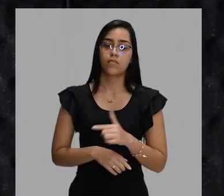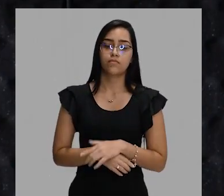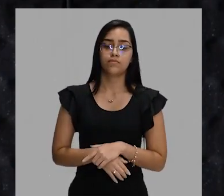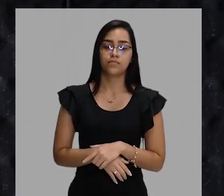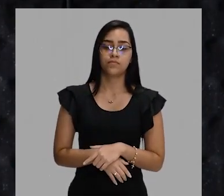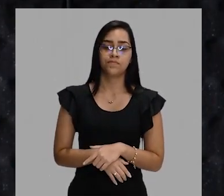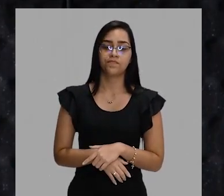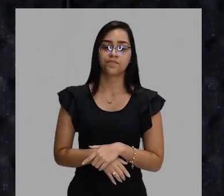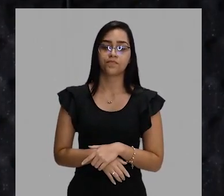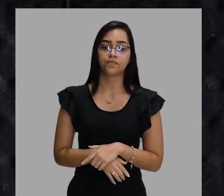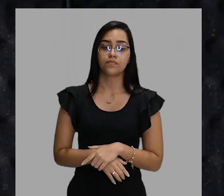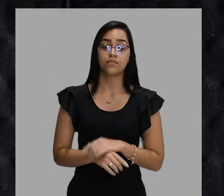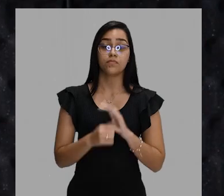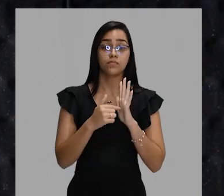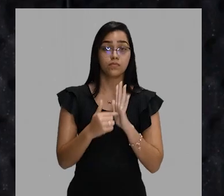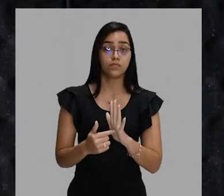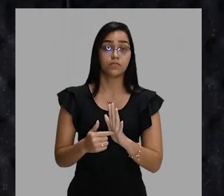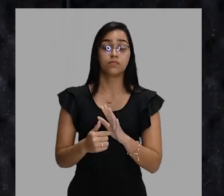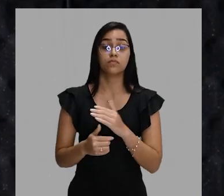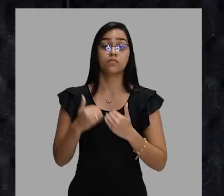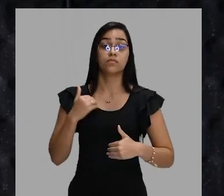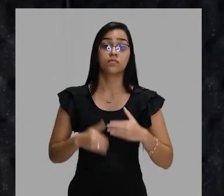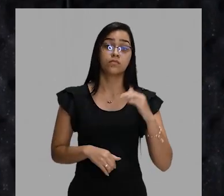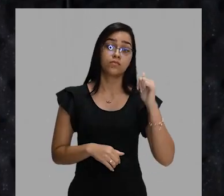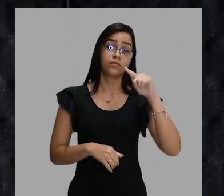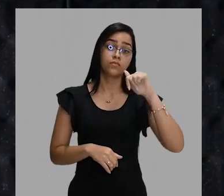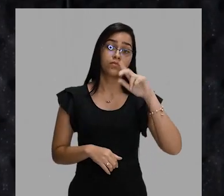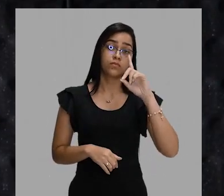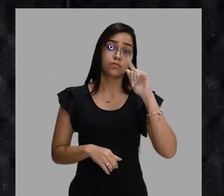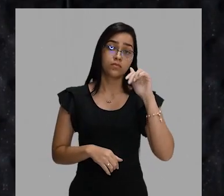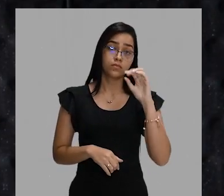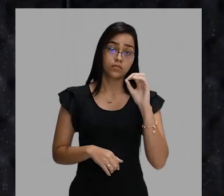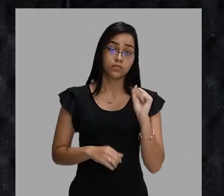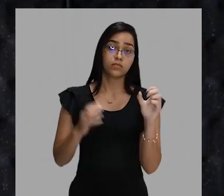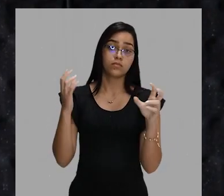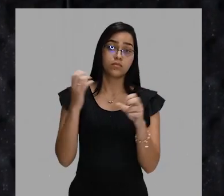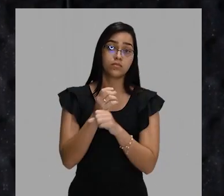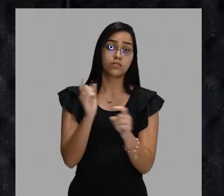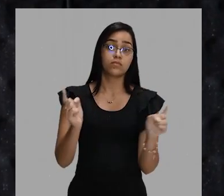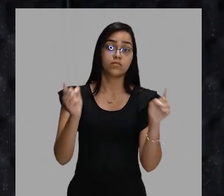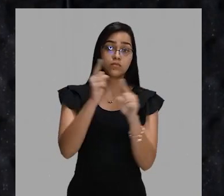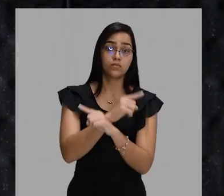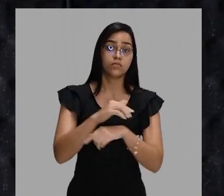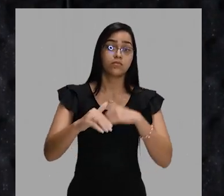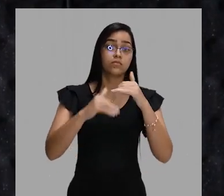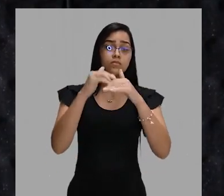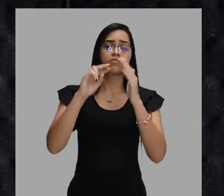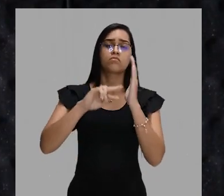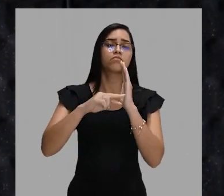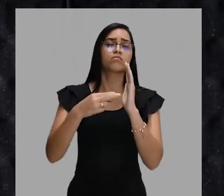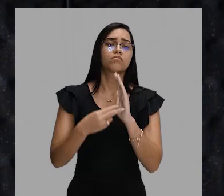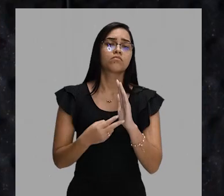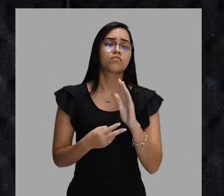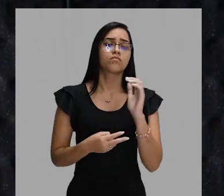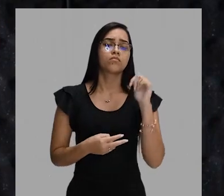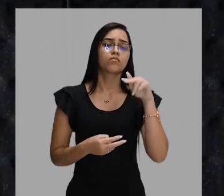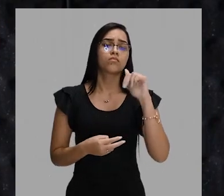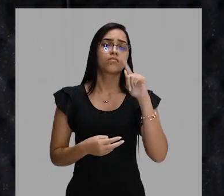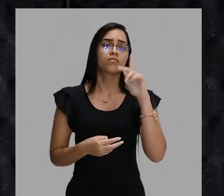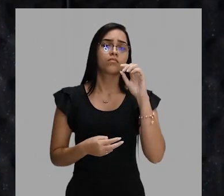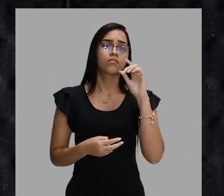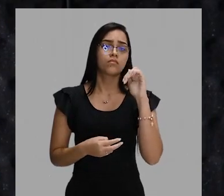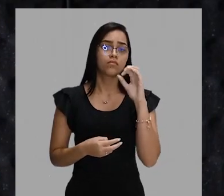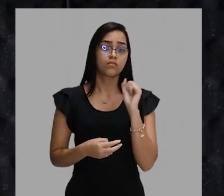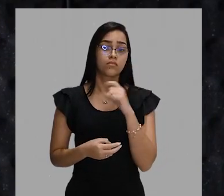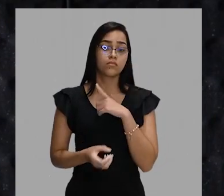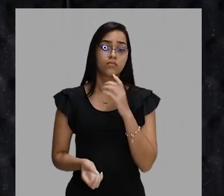tá? Nesse caso, os órgãos análogos são resultado da convergência evolutiva. O que seria órgão análogo? São órgãos que